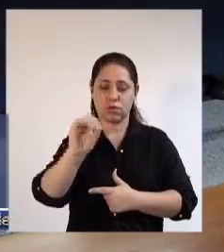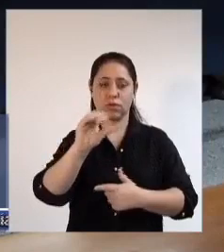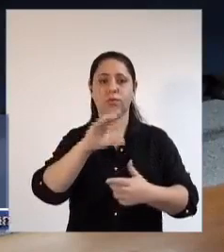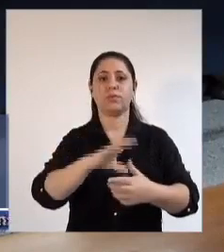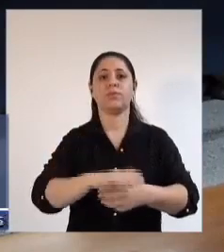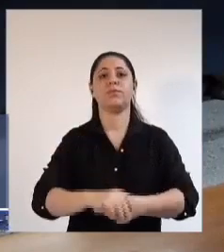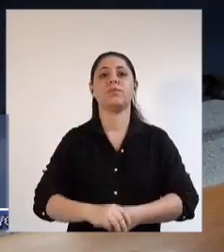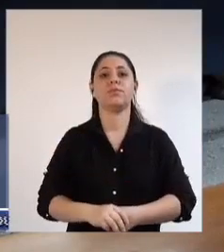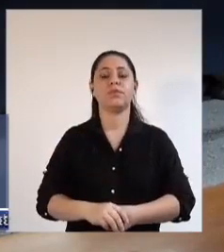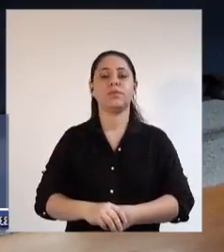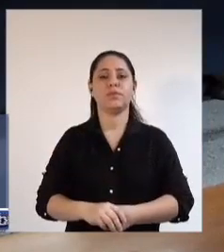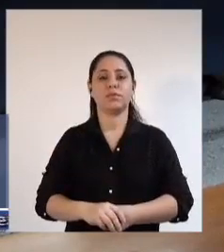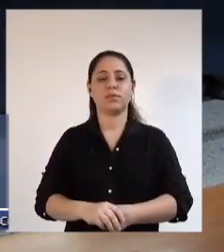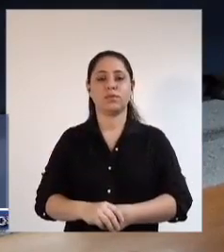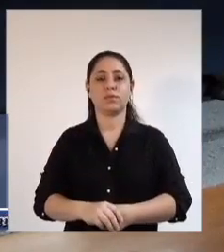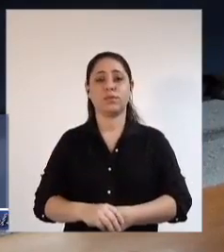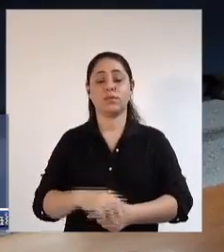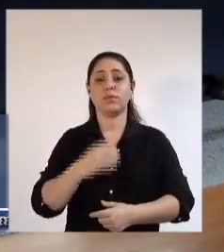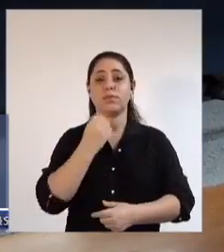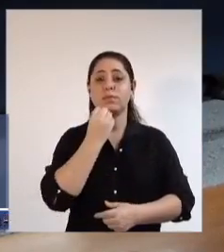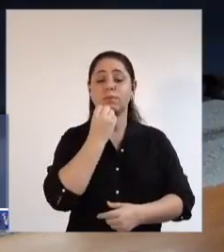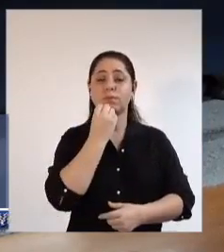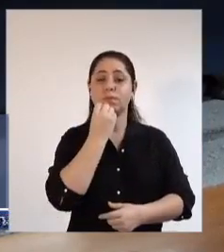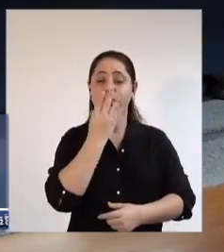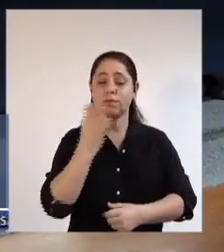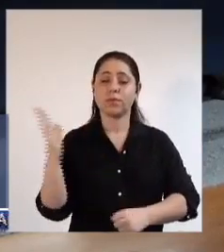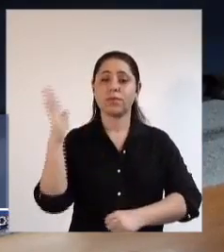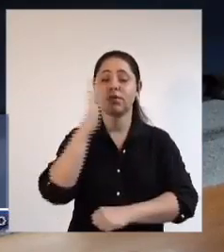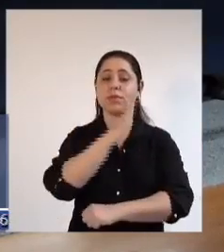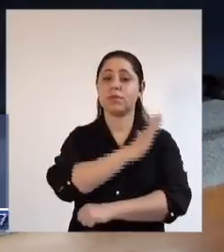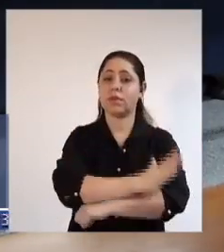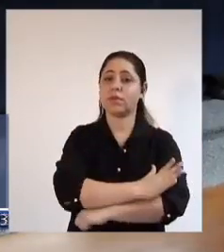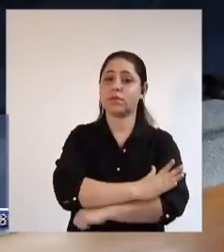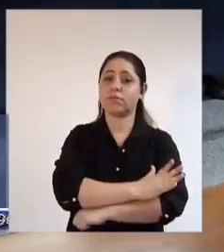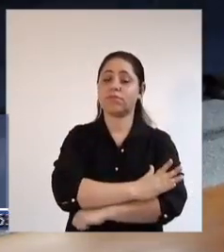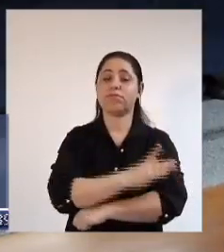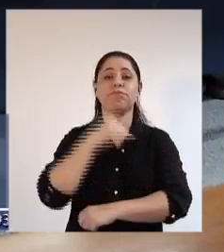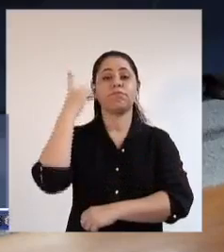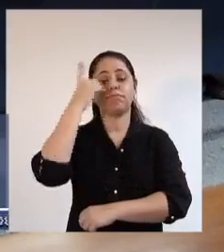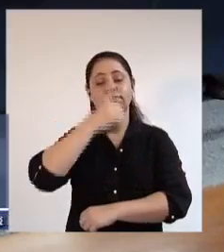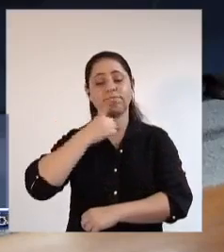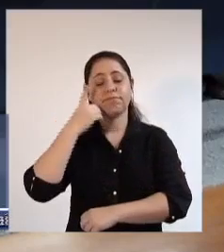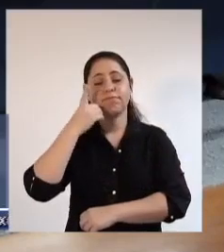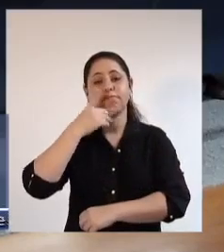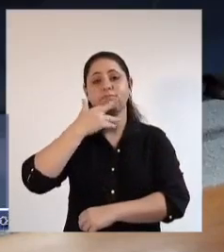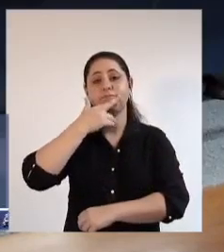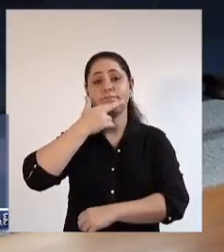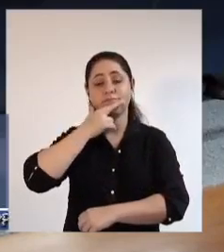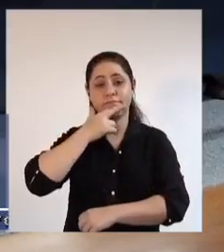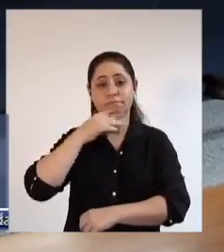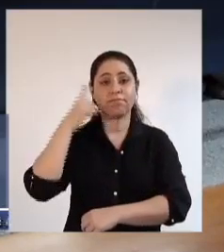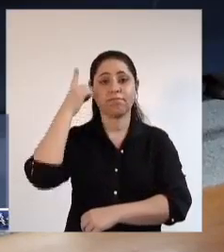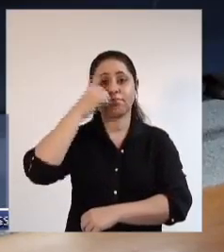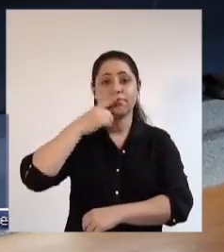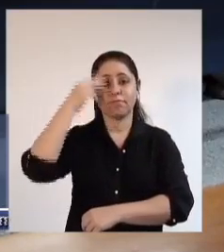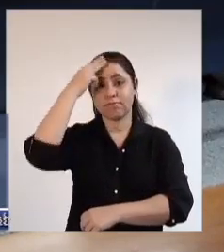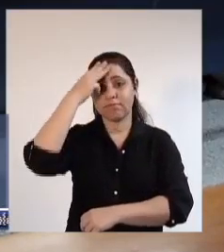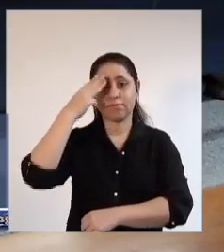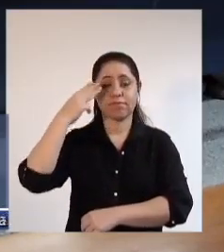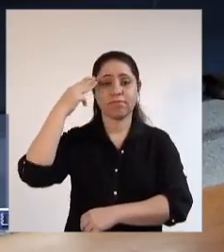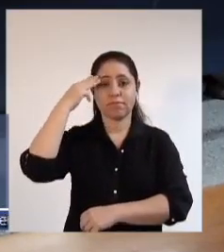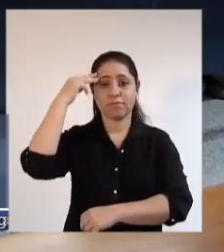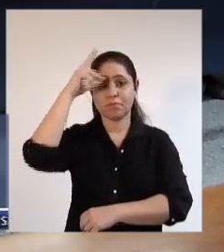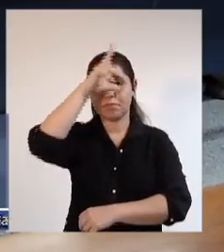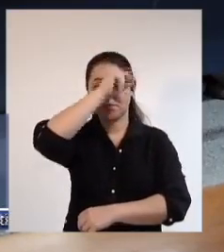boa tarde a todos o deputado renato câmara deputado vander vendramini prefeito eraldo leite